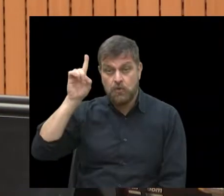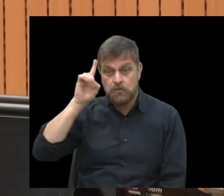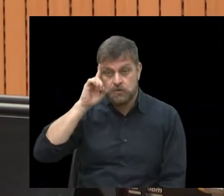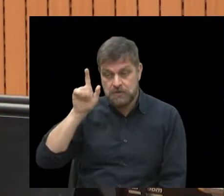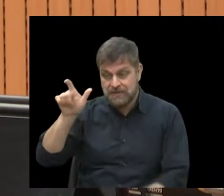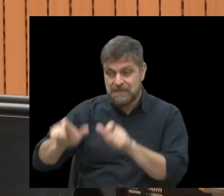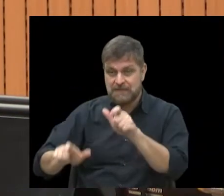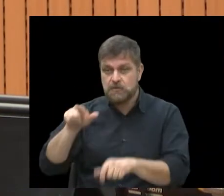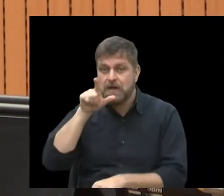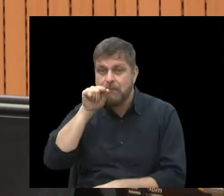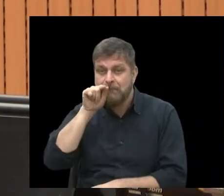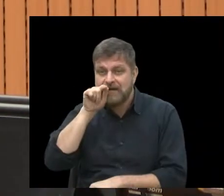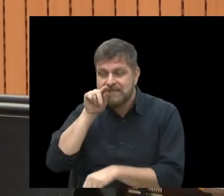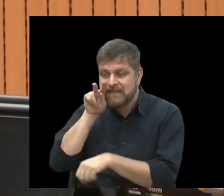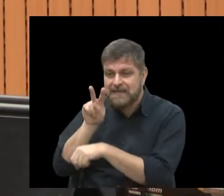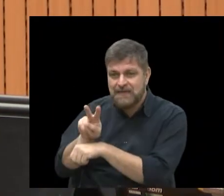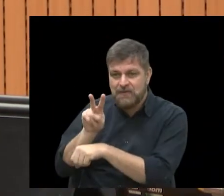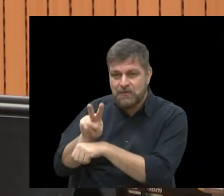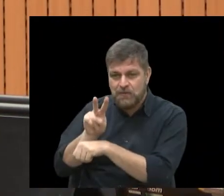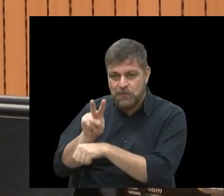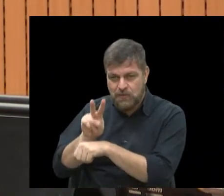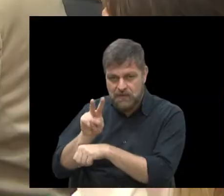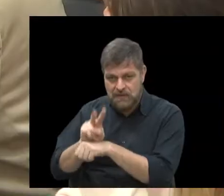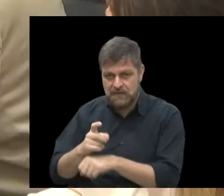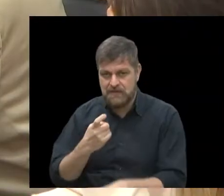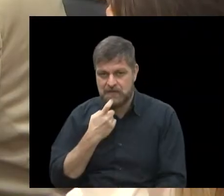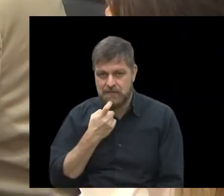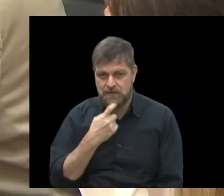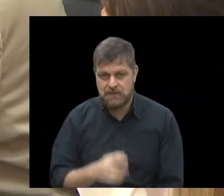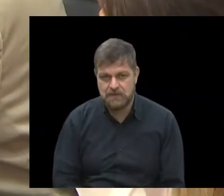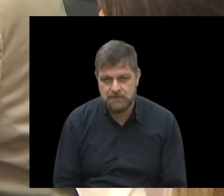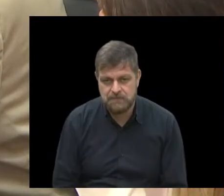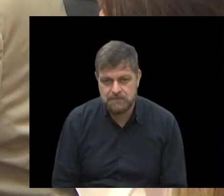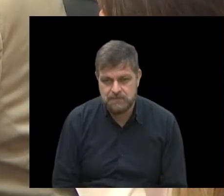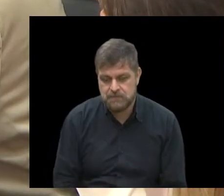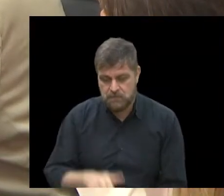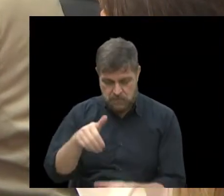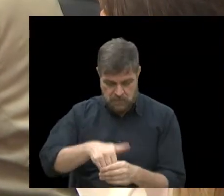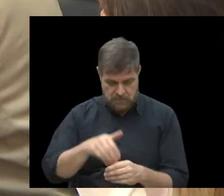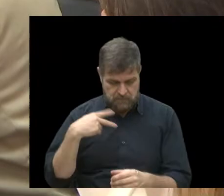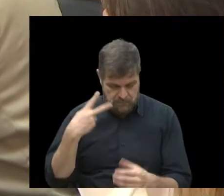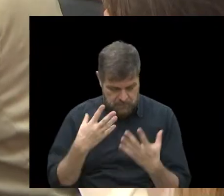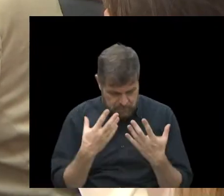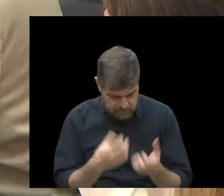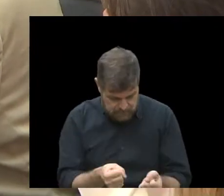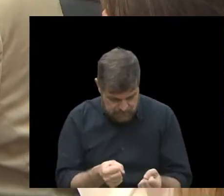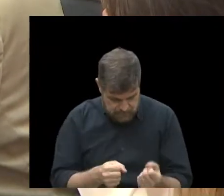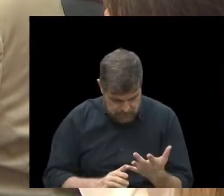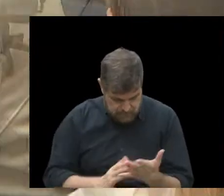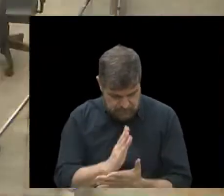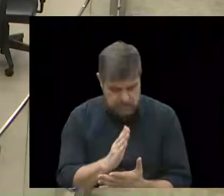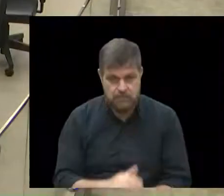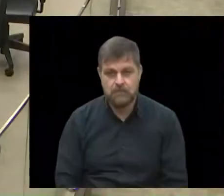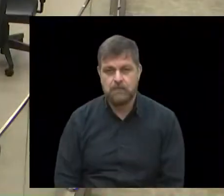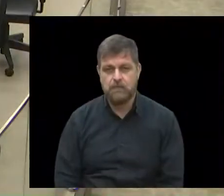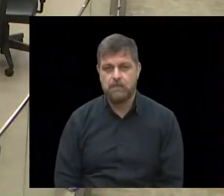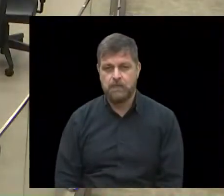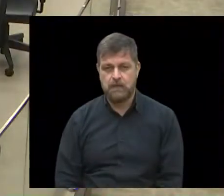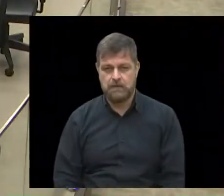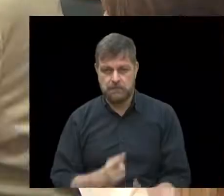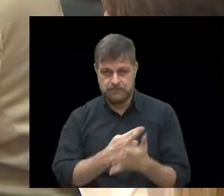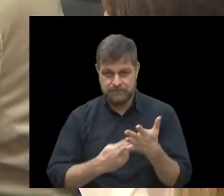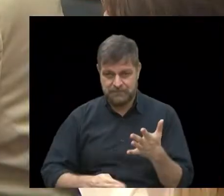de Pássaros no município de Campinas. Em votação. Favoráveis permaneçam como estão. Aprovado. Requerimento